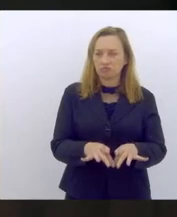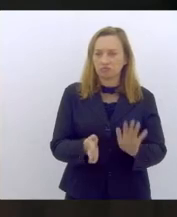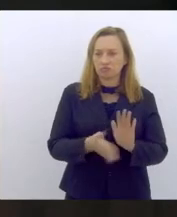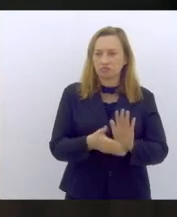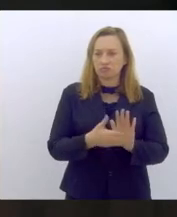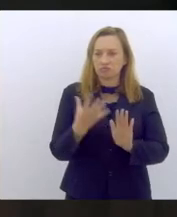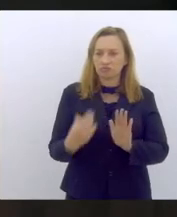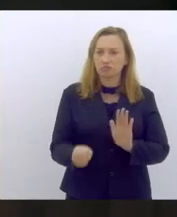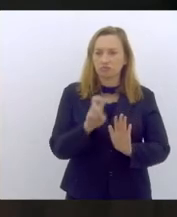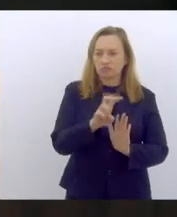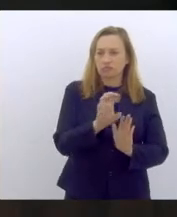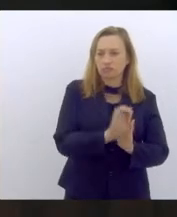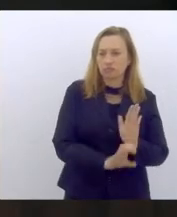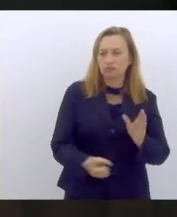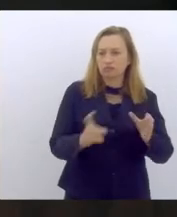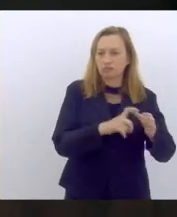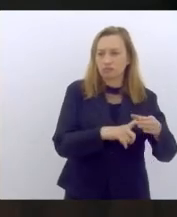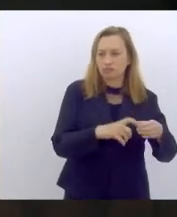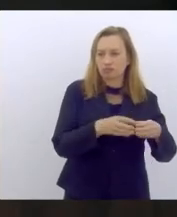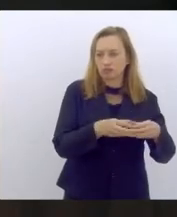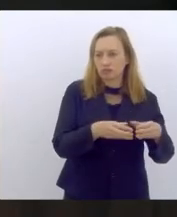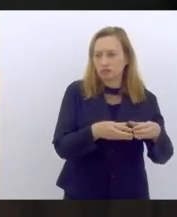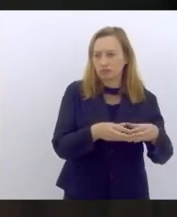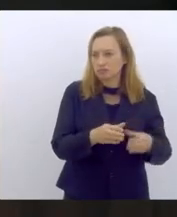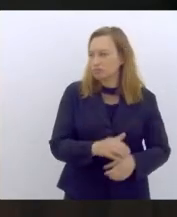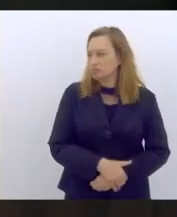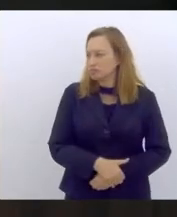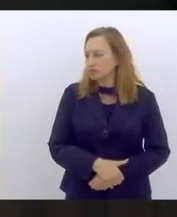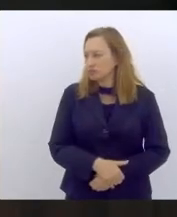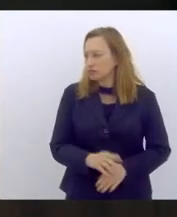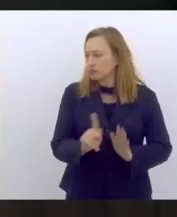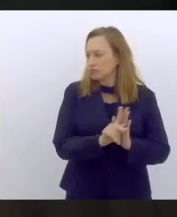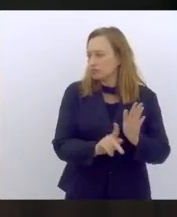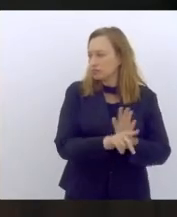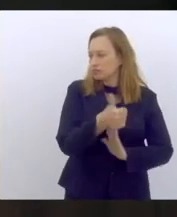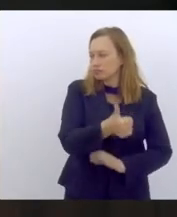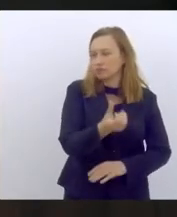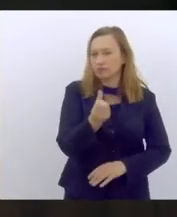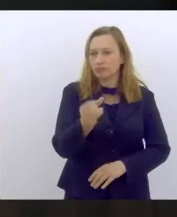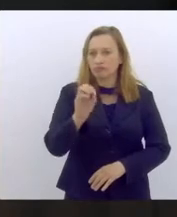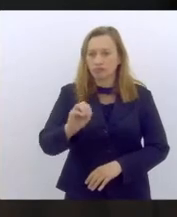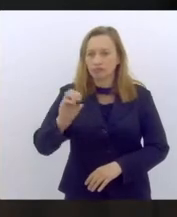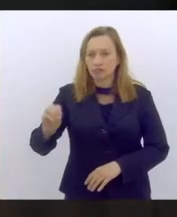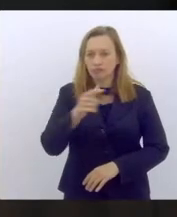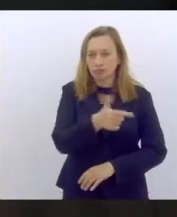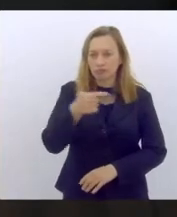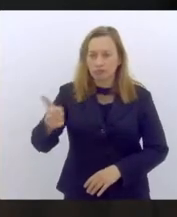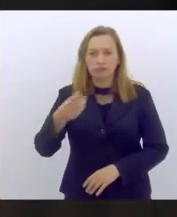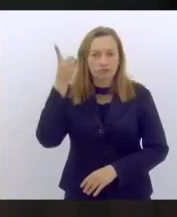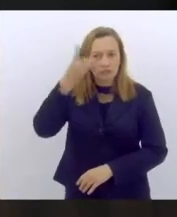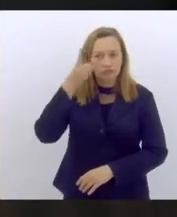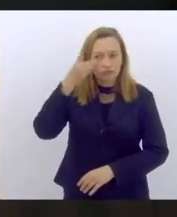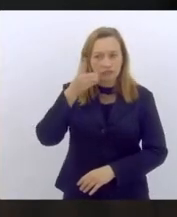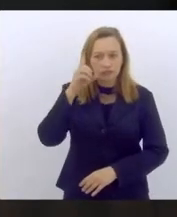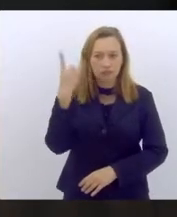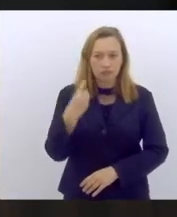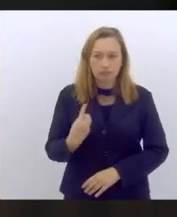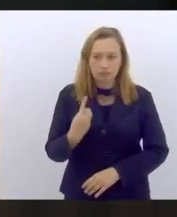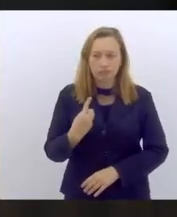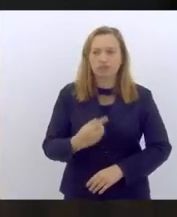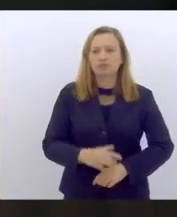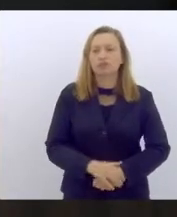recebeu cinco emendas e retorna às comissões projeto de lei 6200 de 22 de alta Dani Monteiro